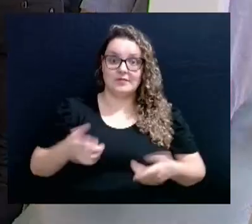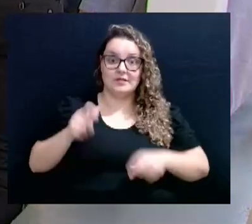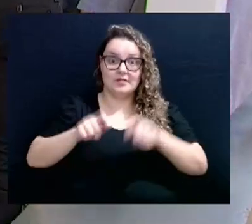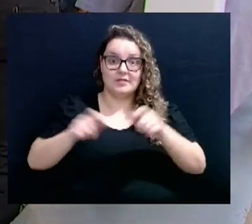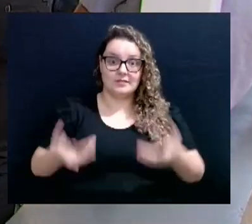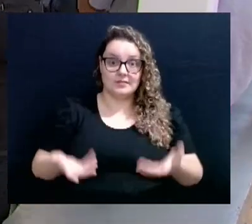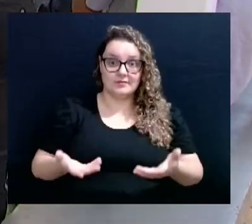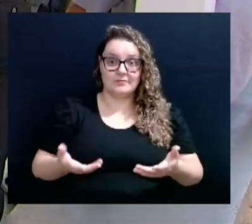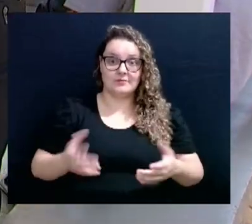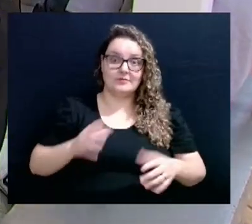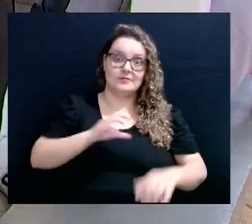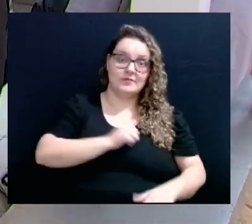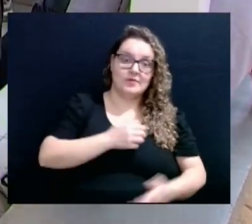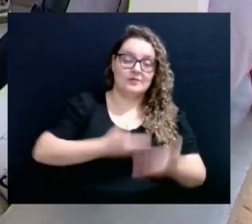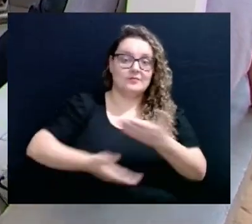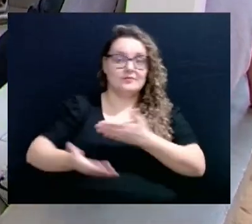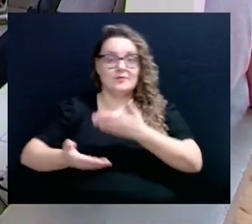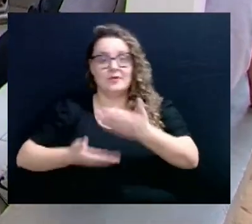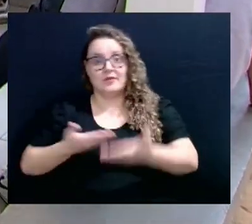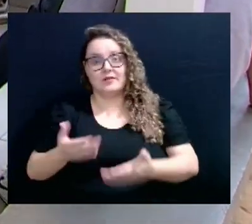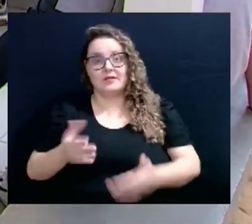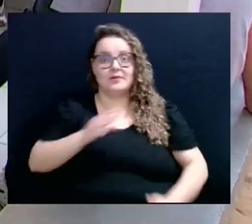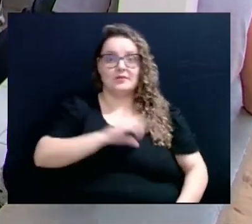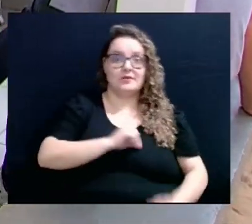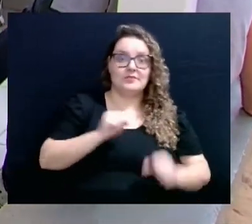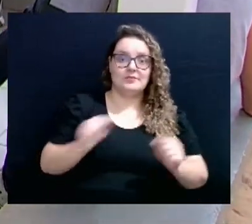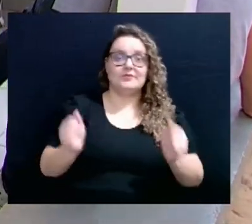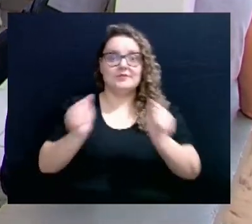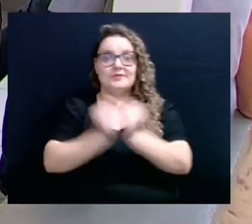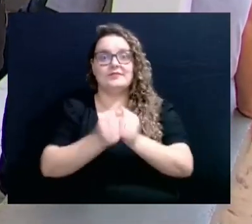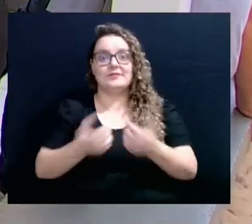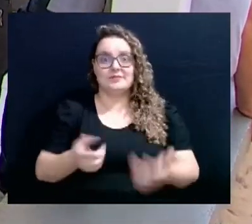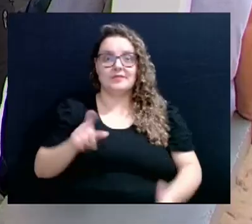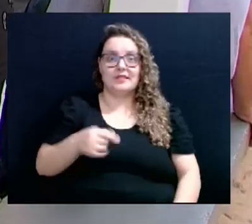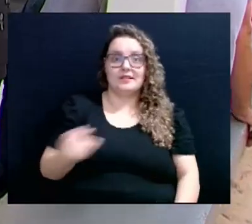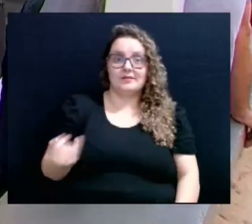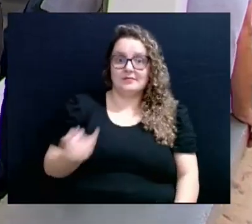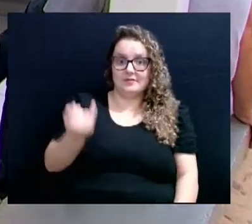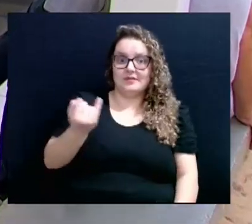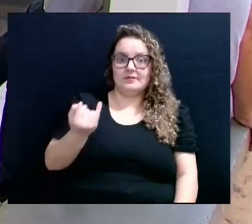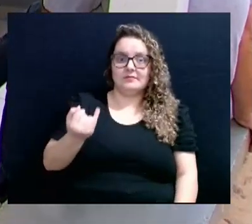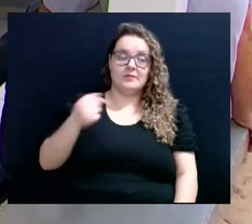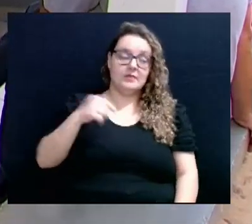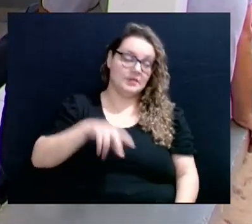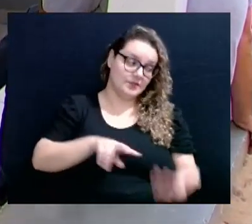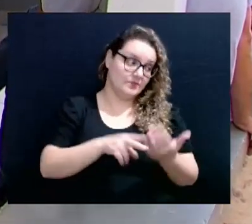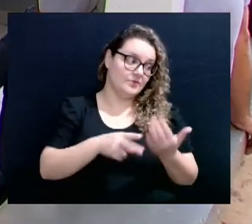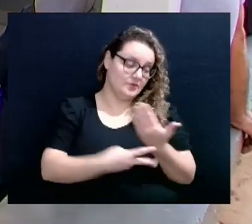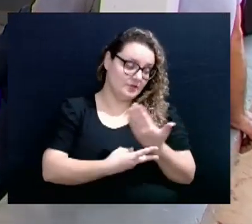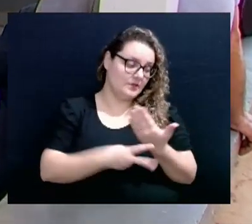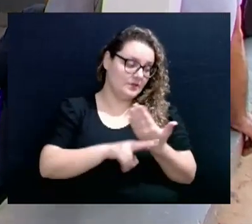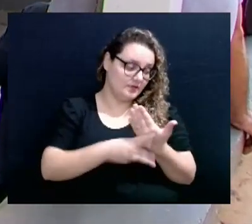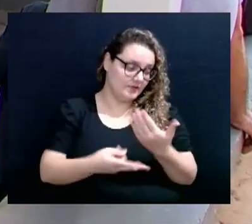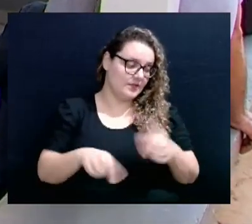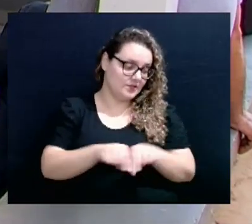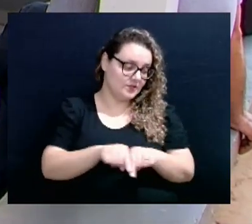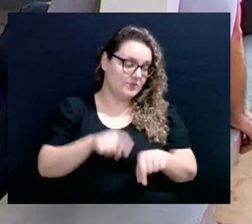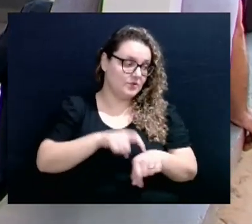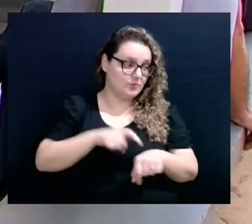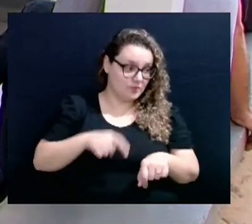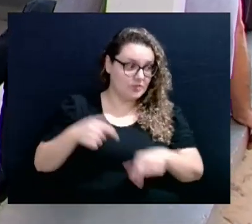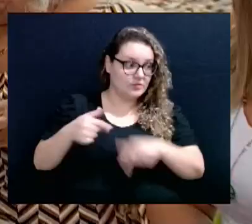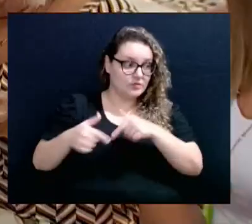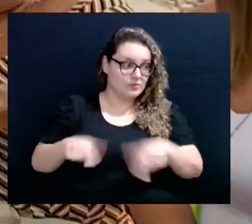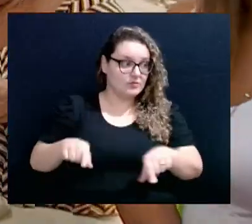gostam, gostam de poder estar juntas. Isso é muito importante. Isso reflete também no momento da execução do trabalho,